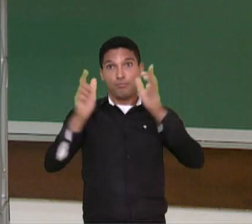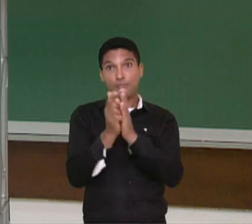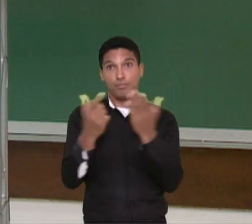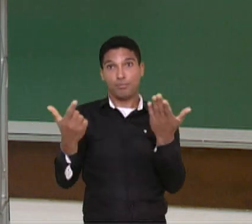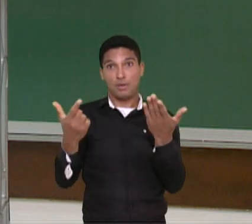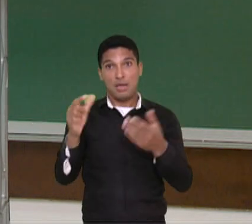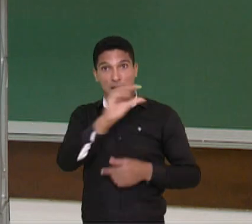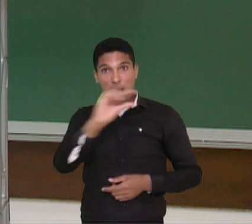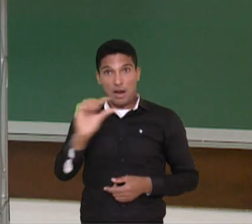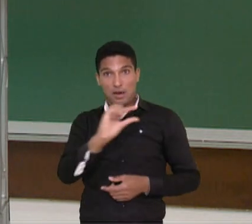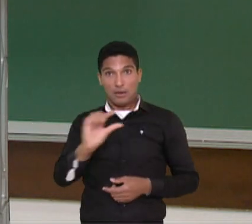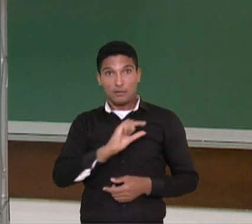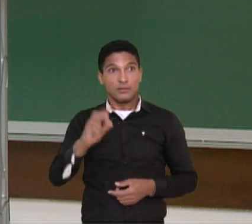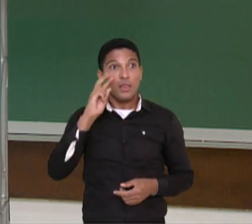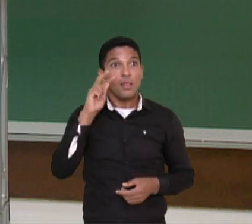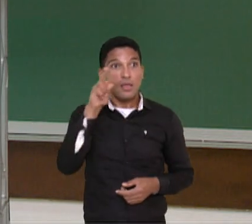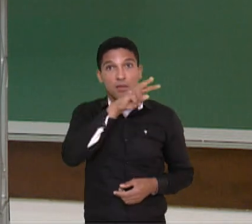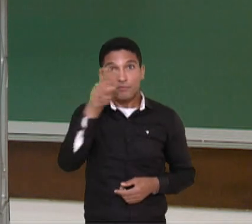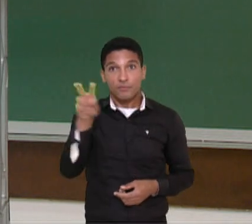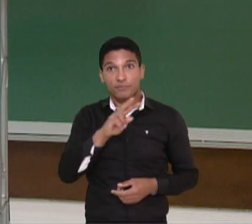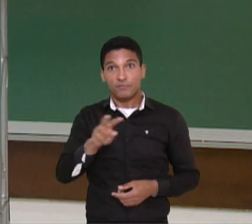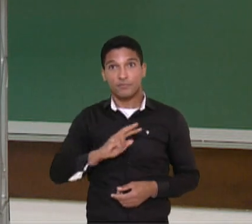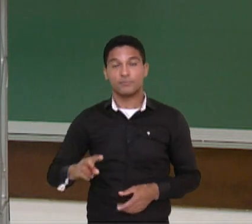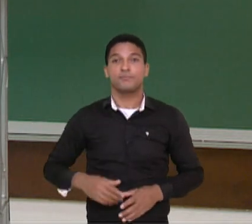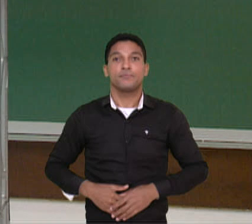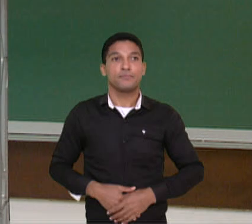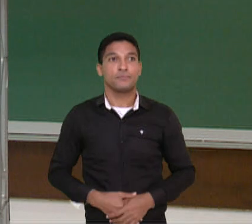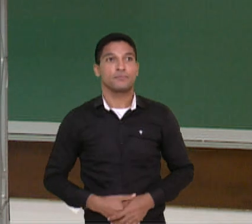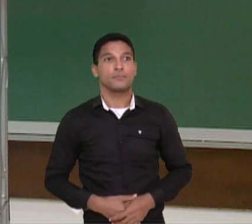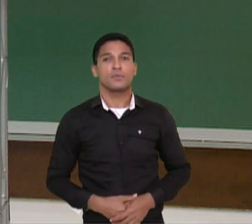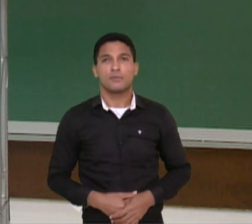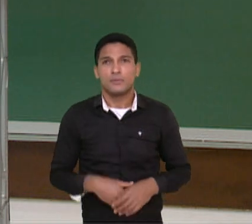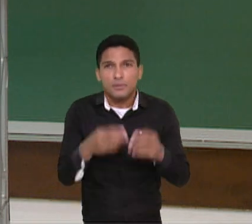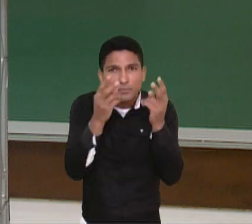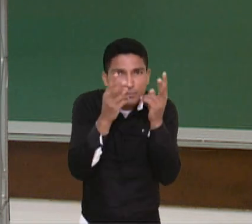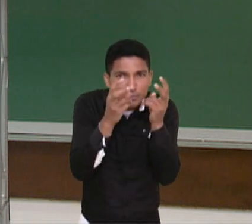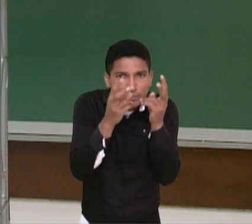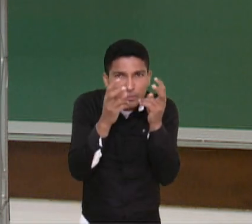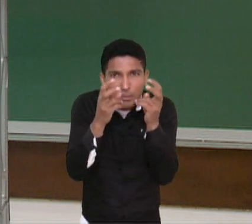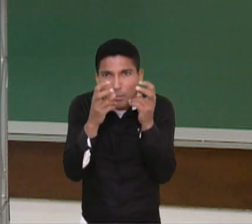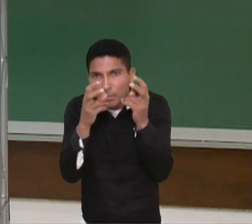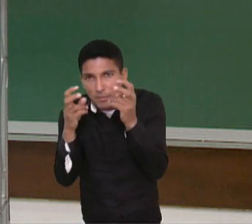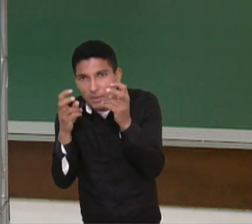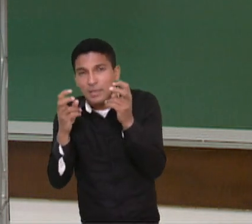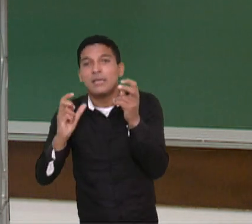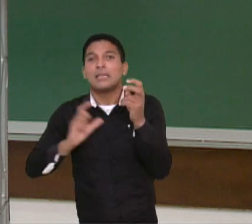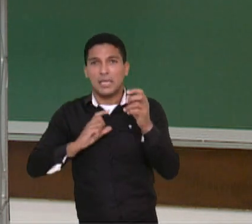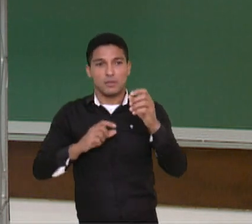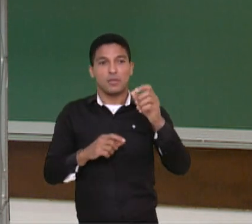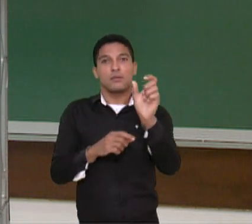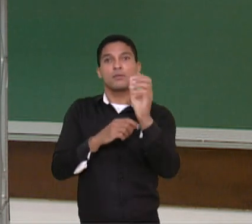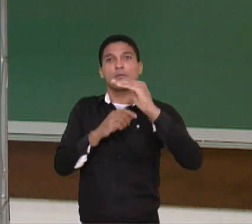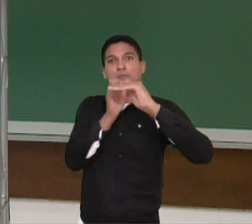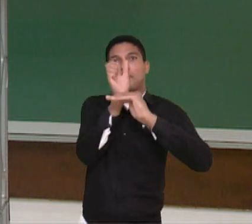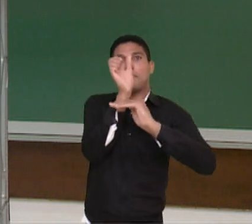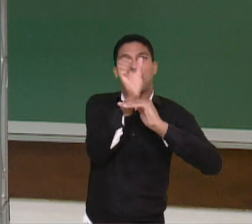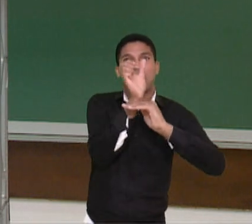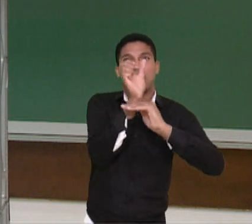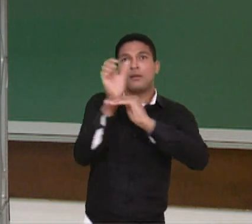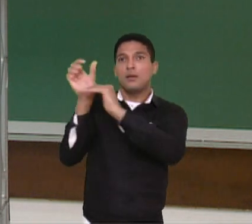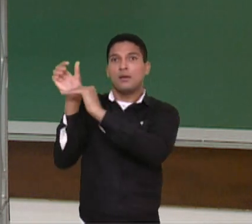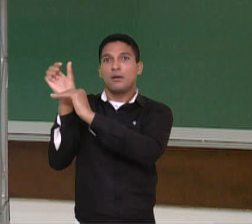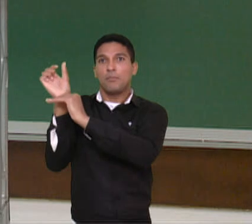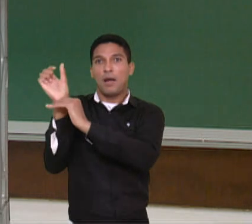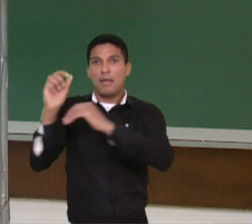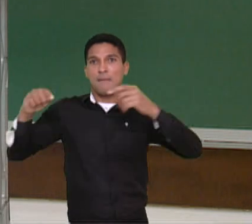fazem parte da concordância nominal. Atividade simples, pessoal, é só vocês observarem se nessas partes que estão